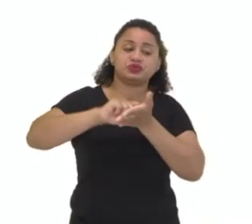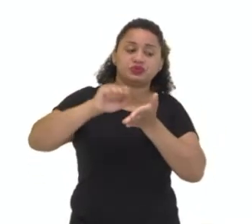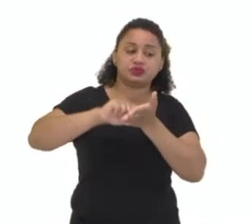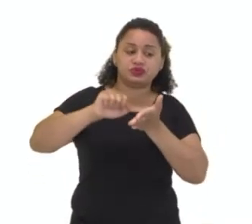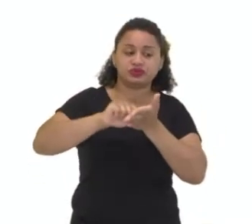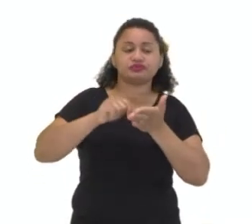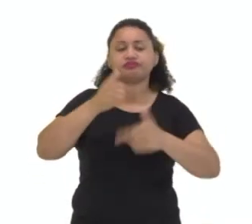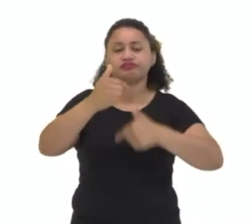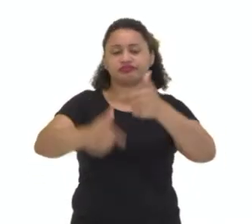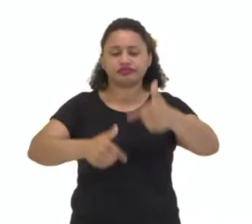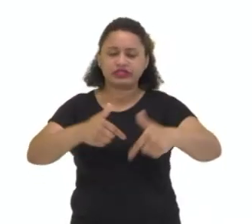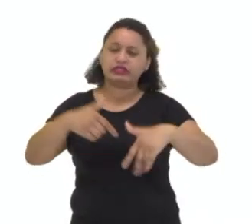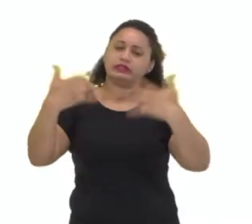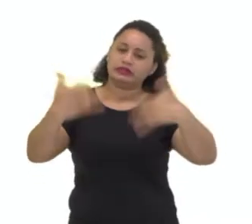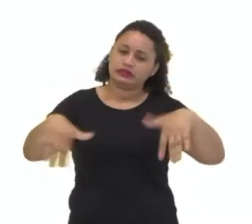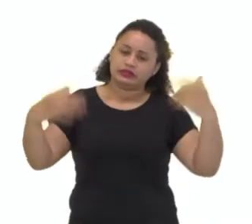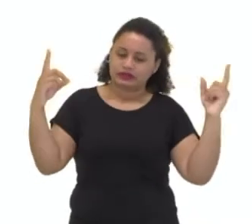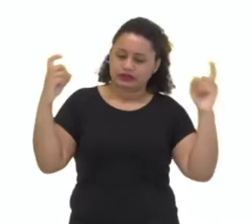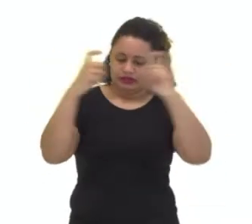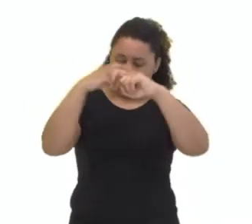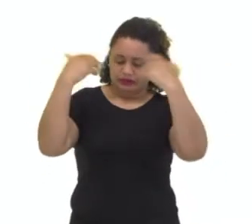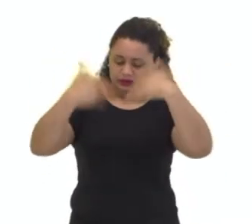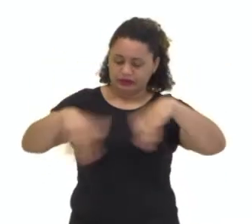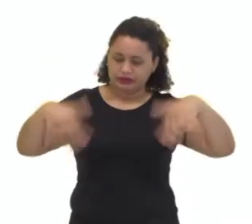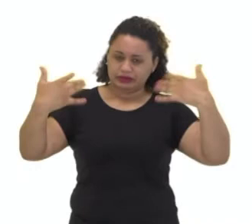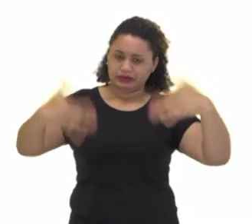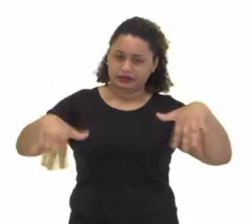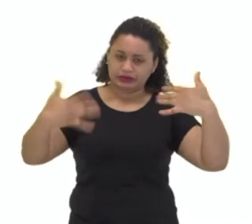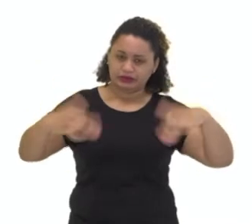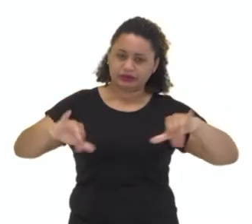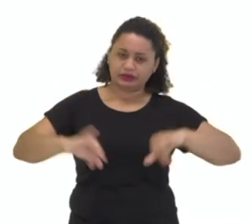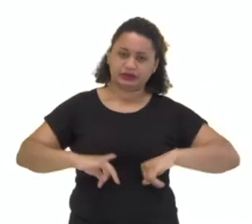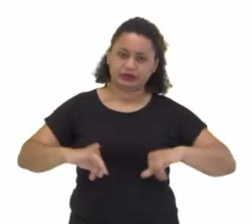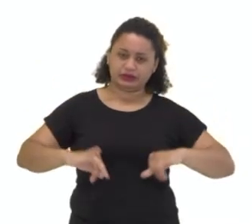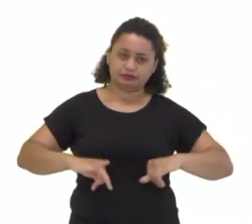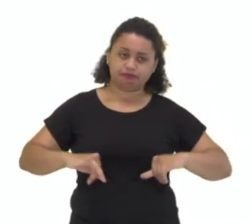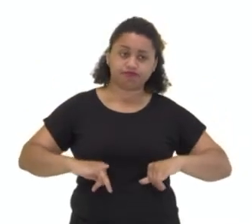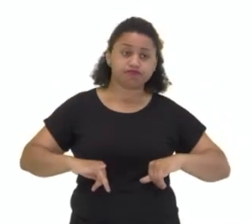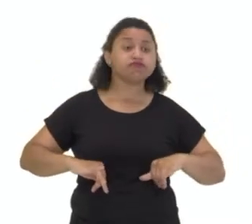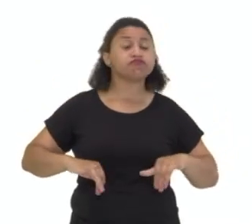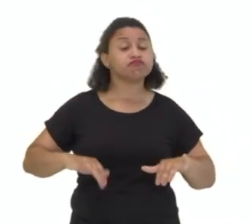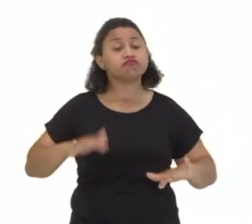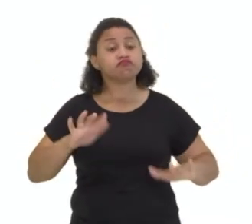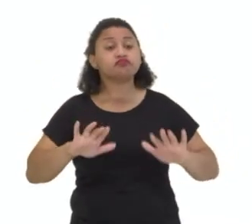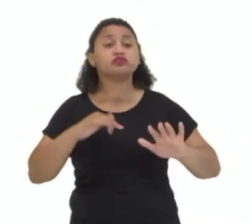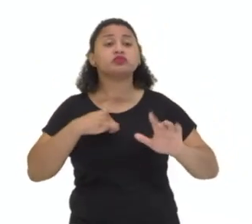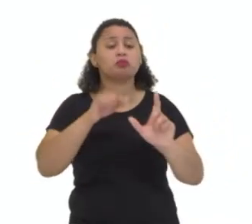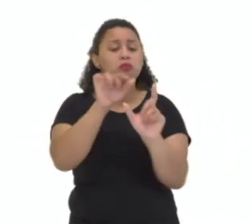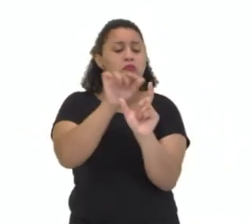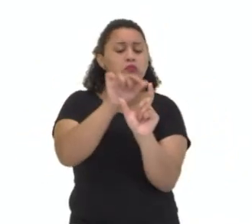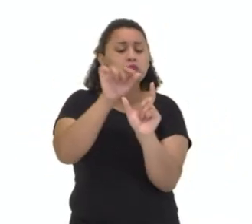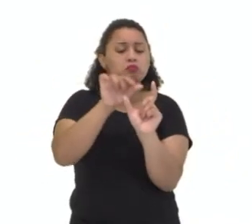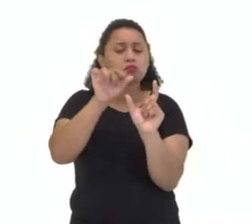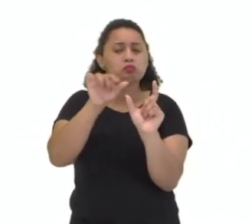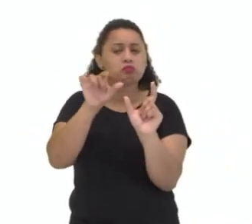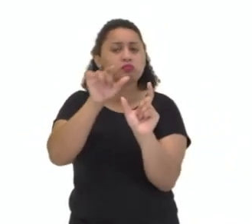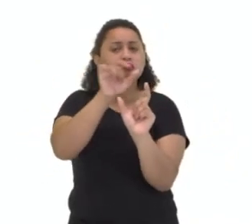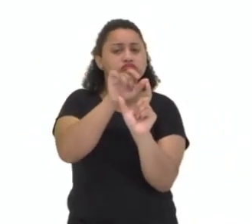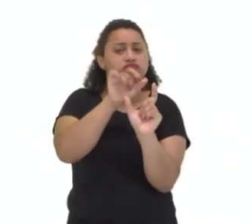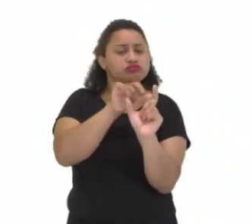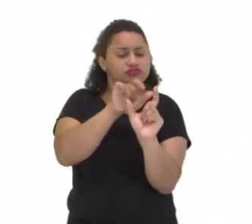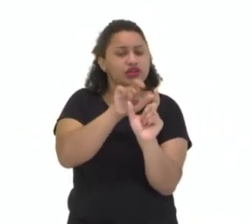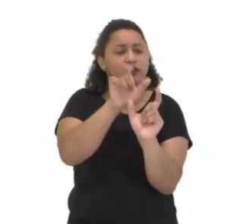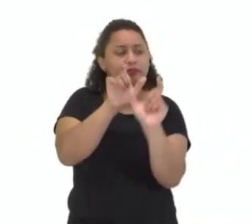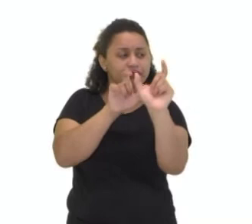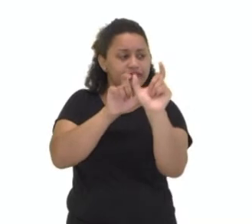trabalho árduo e penoso, sofrido. E eu até destaquei todos esses prefixos